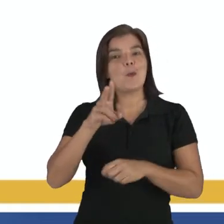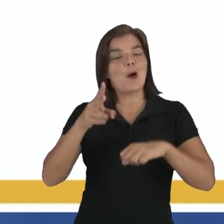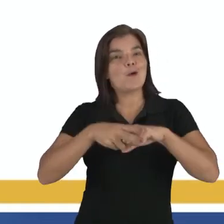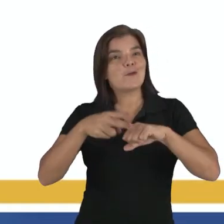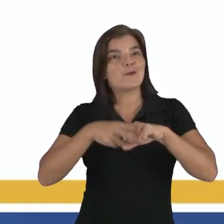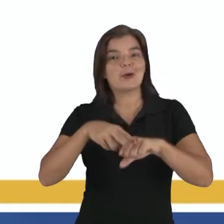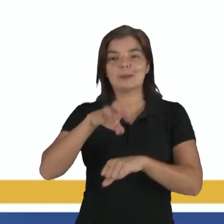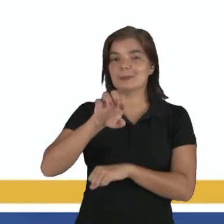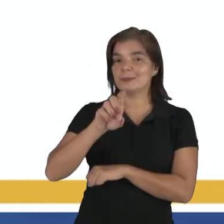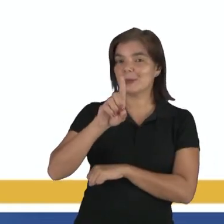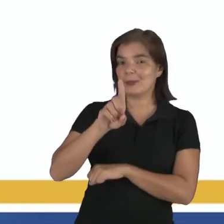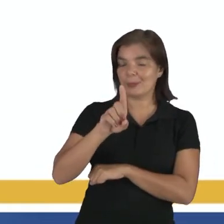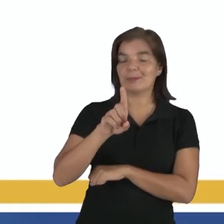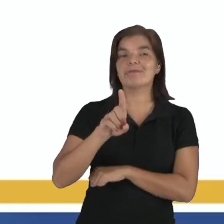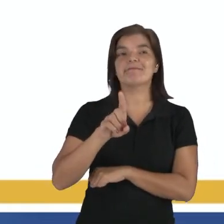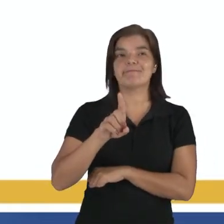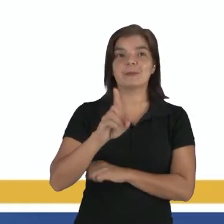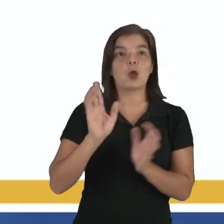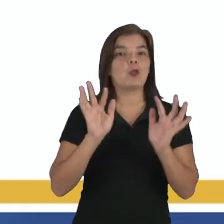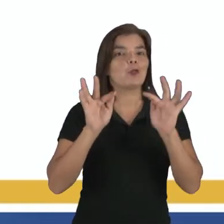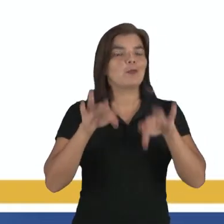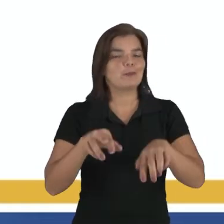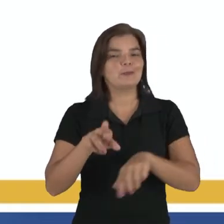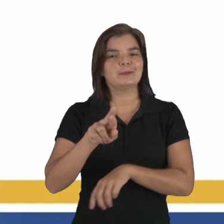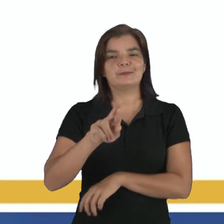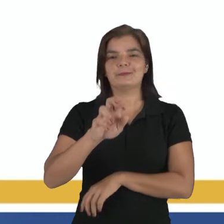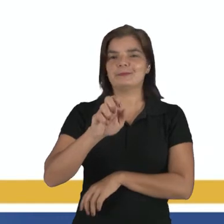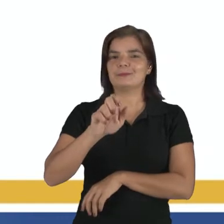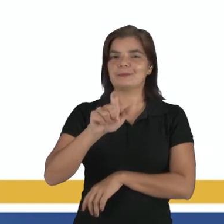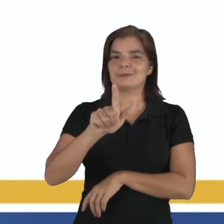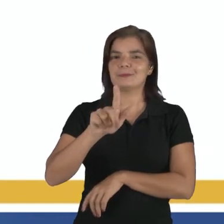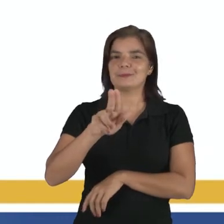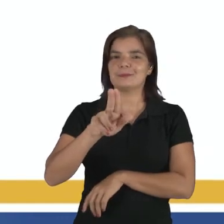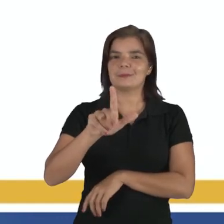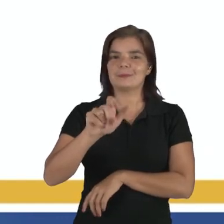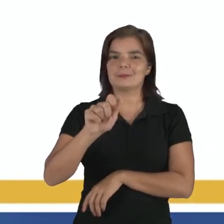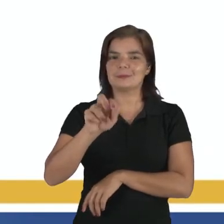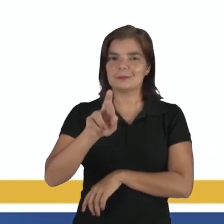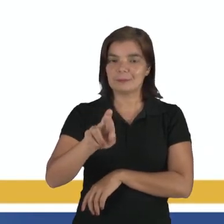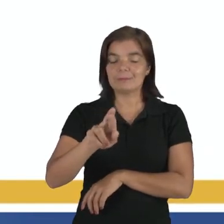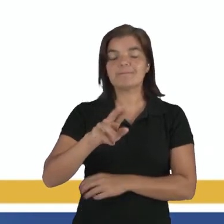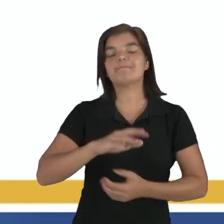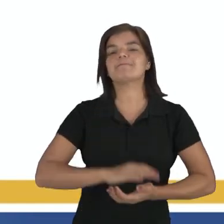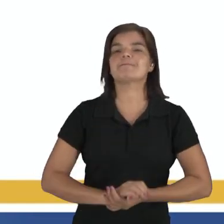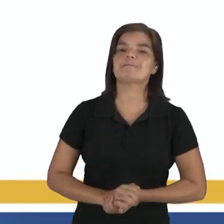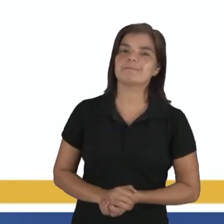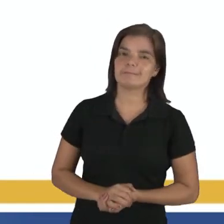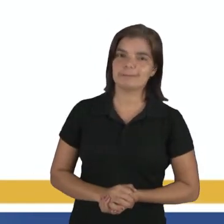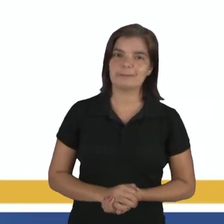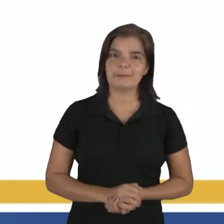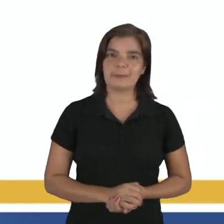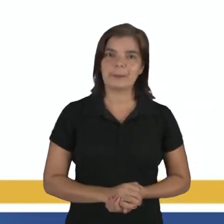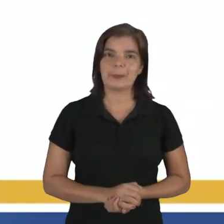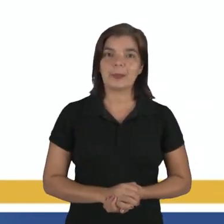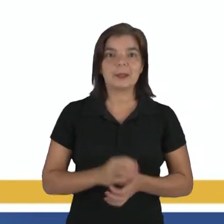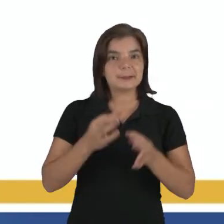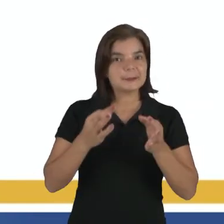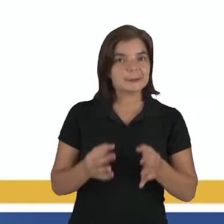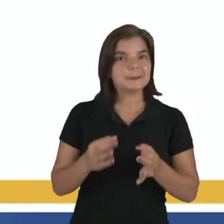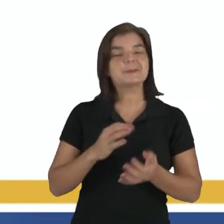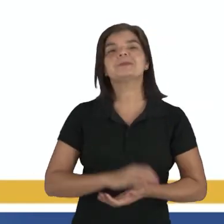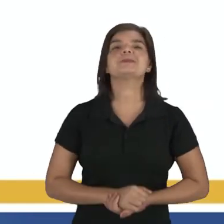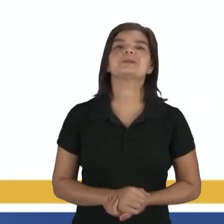did, porém a gente tem que conjugar o verbo pro passado, sempre observando se esse verbo é regular ou irregular.